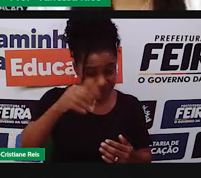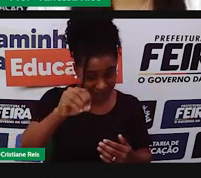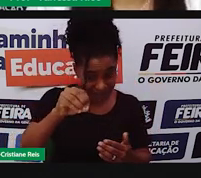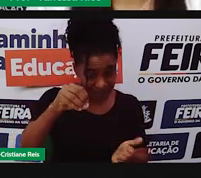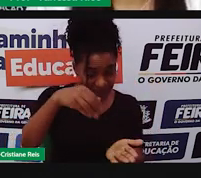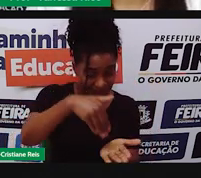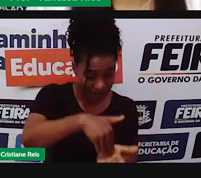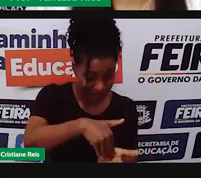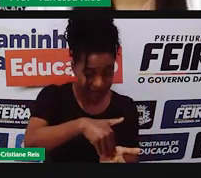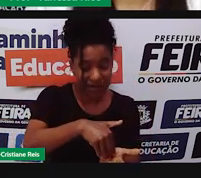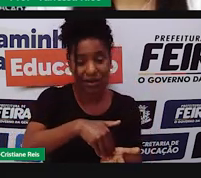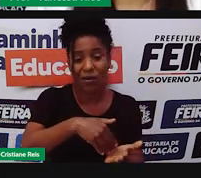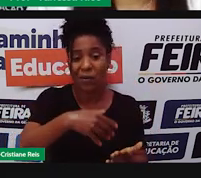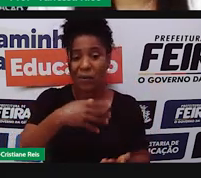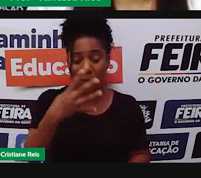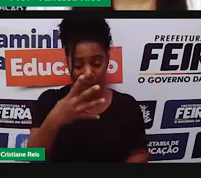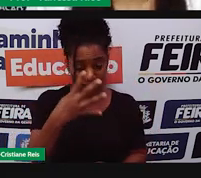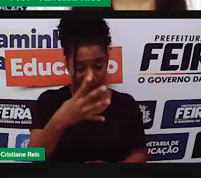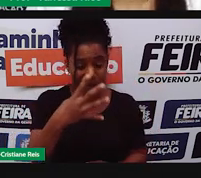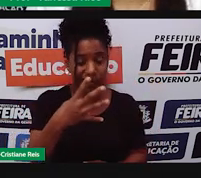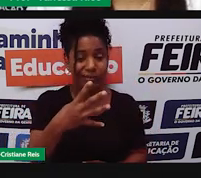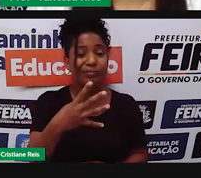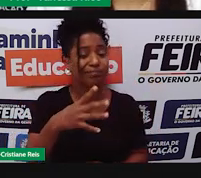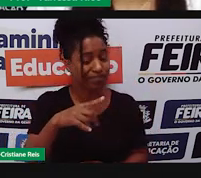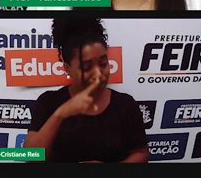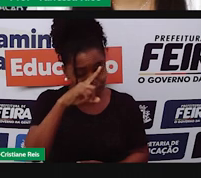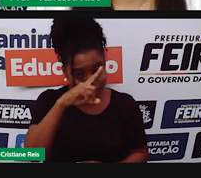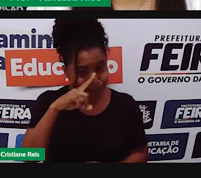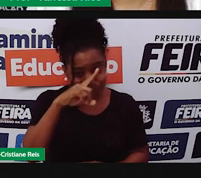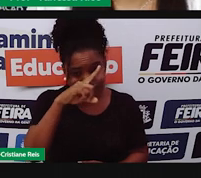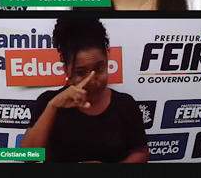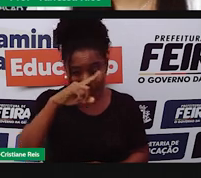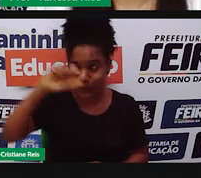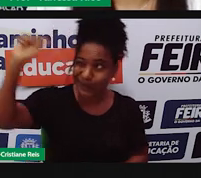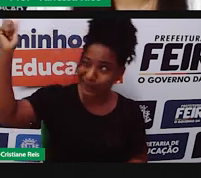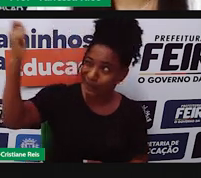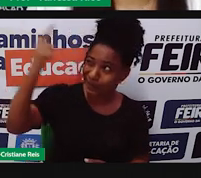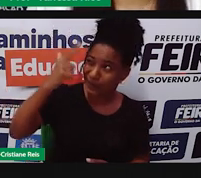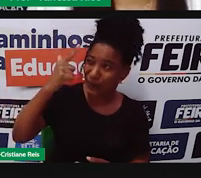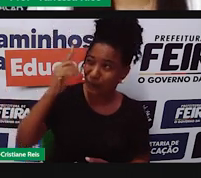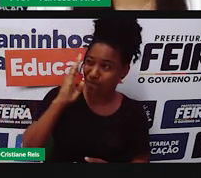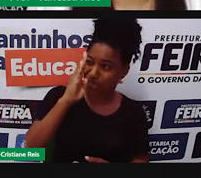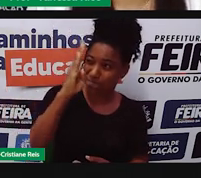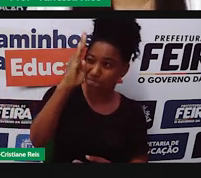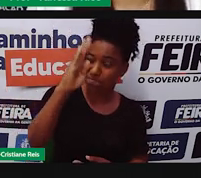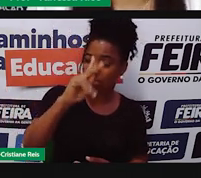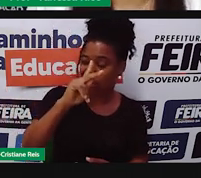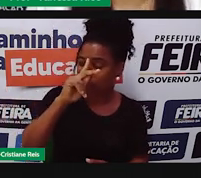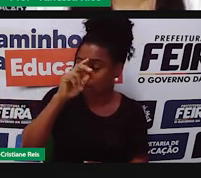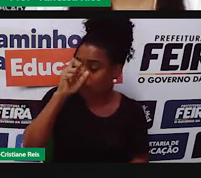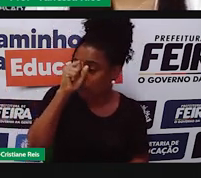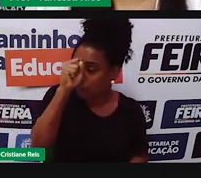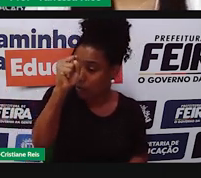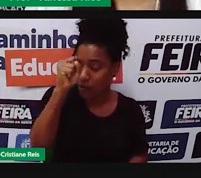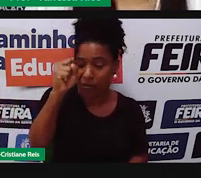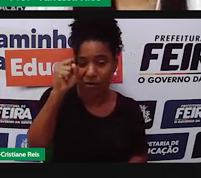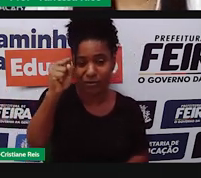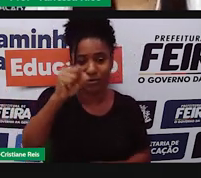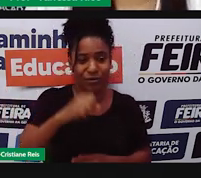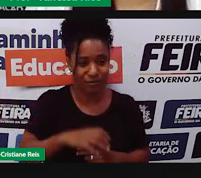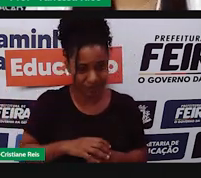raios solares é mais alta. Então, a gente vai precisar de proteção caso a gente se exponha. E se a gente